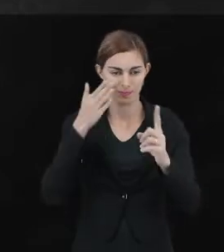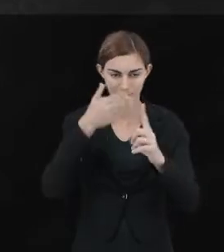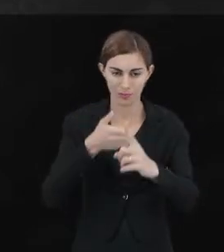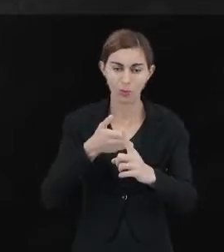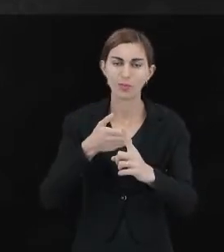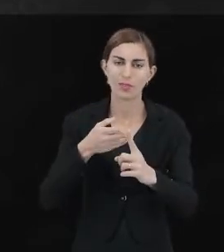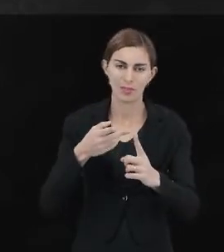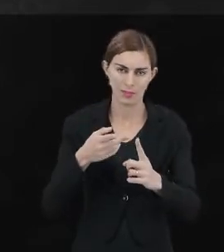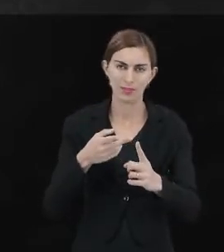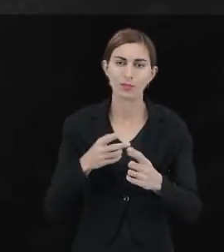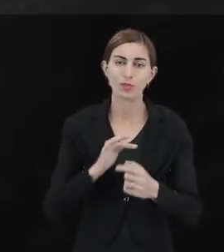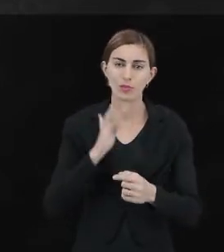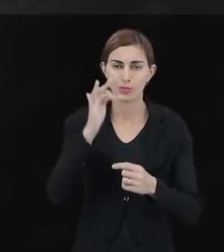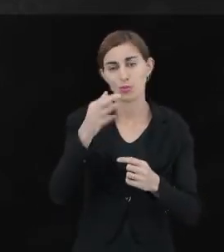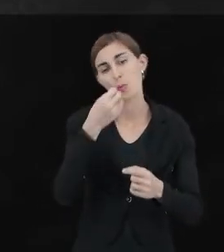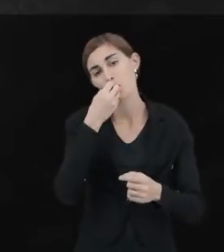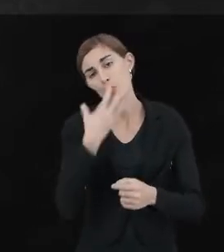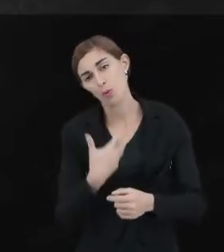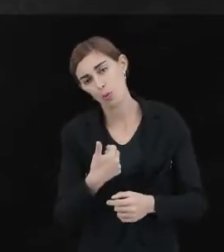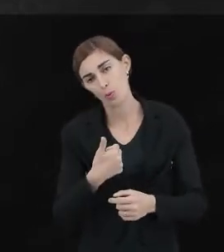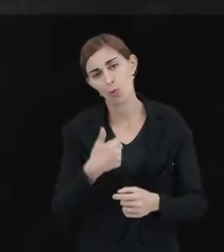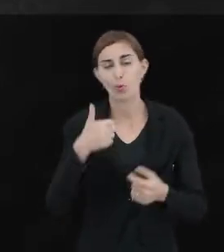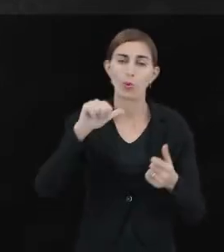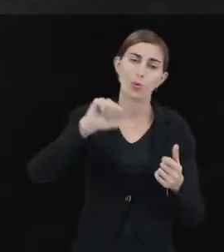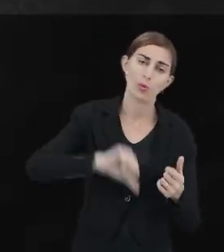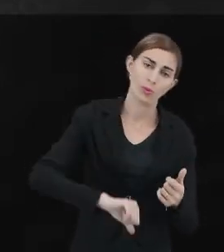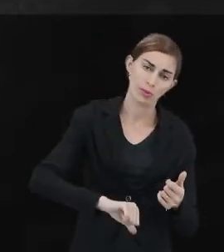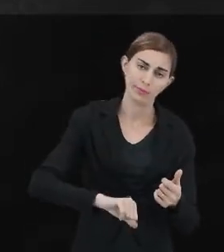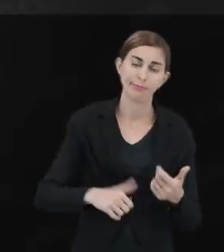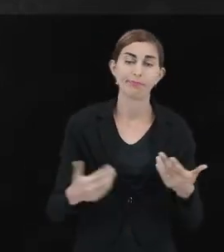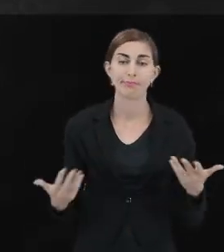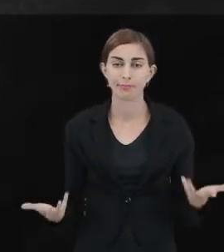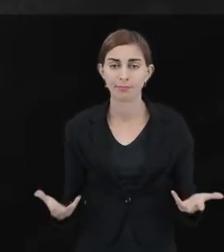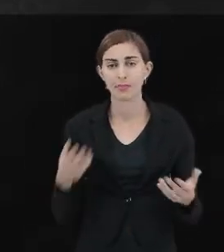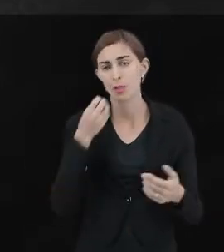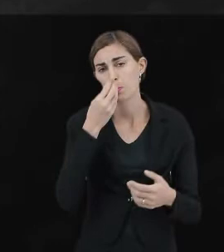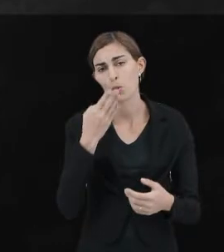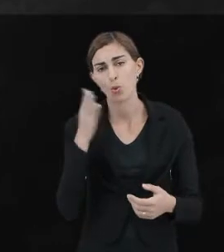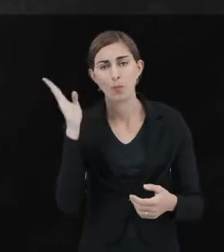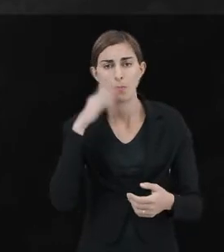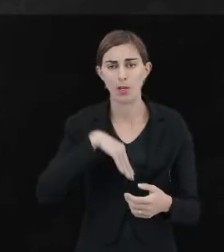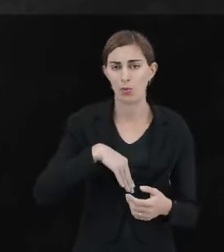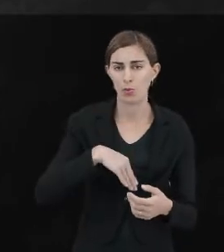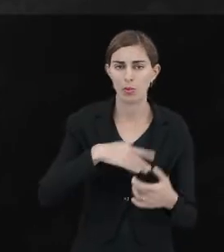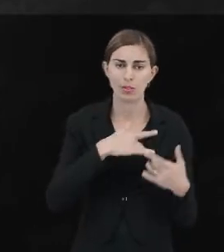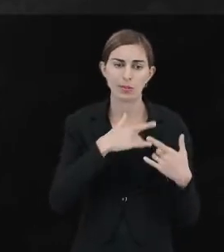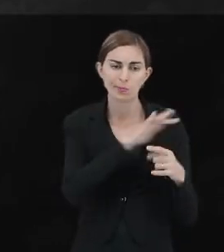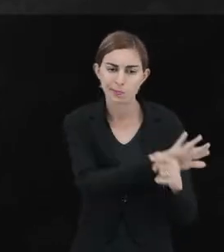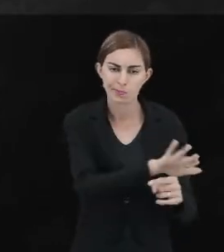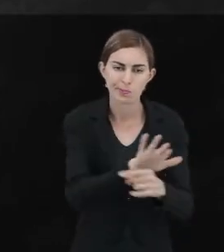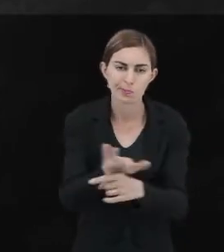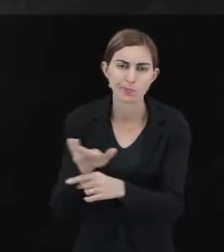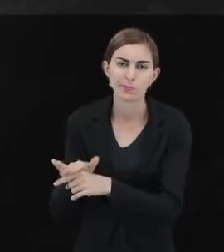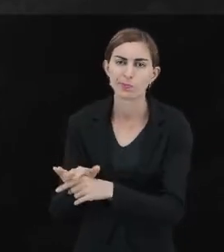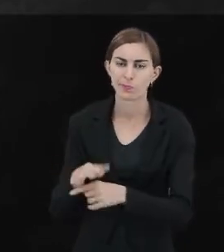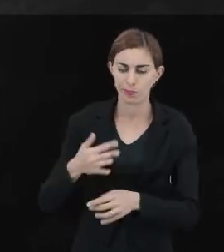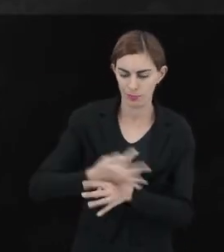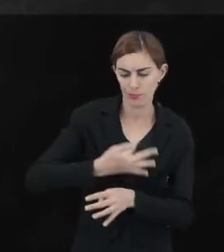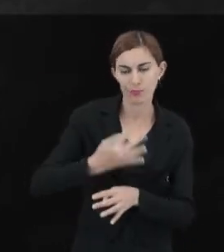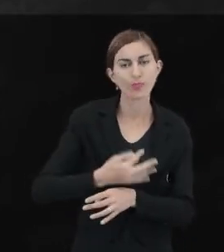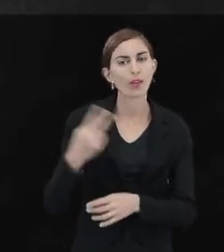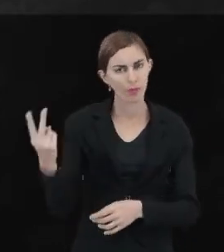se define, como bom ou como mal. Por exemplo, solidariedade e tolerância